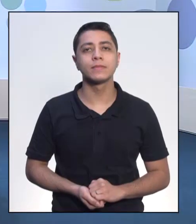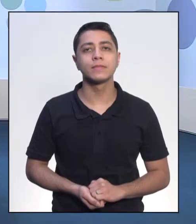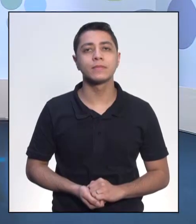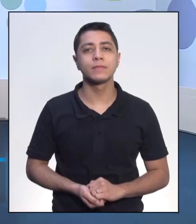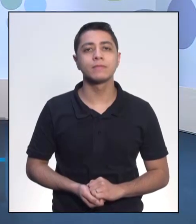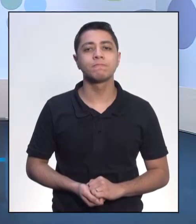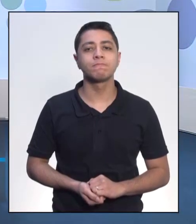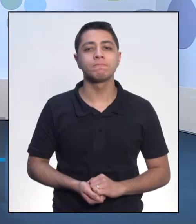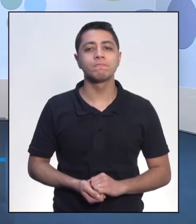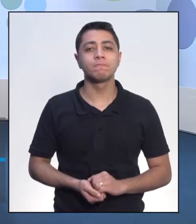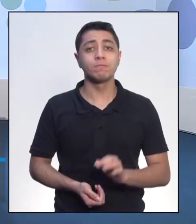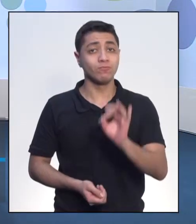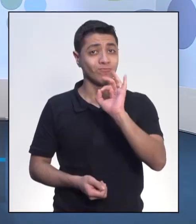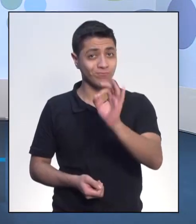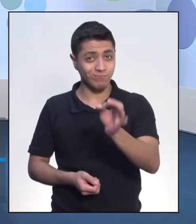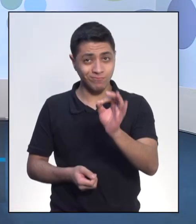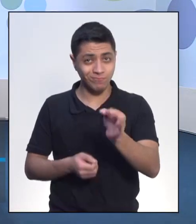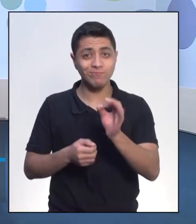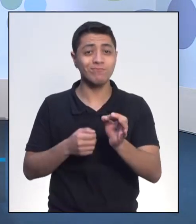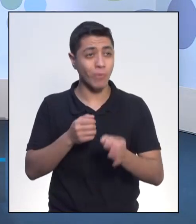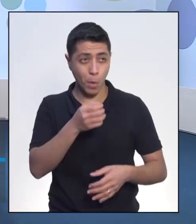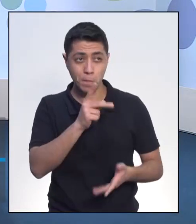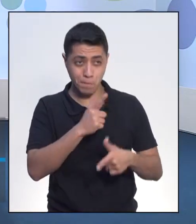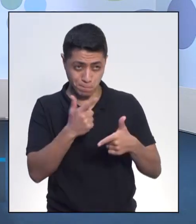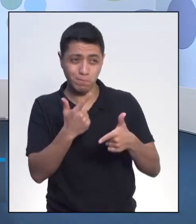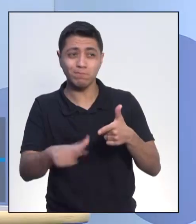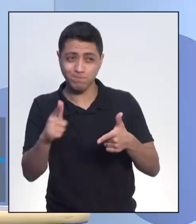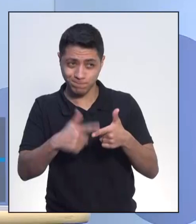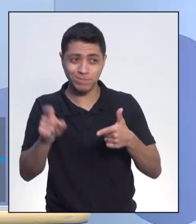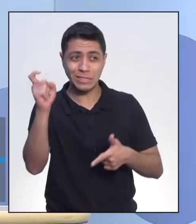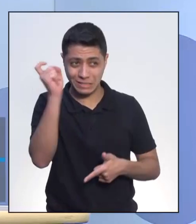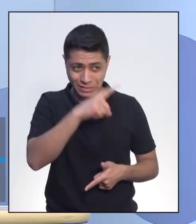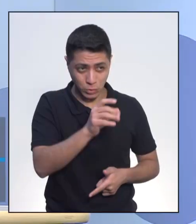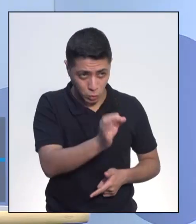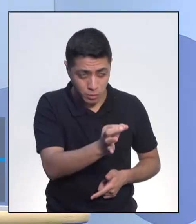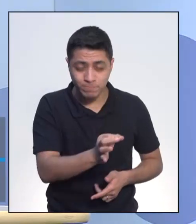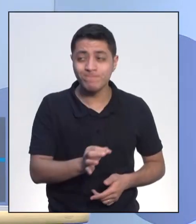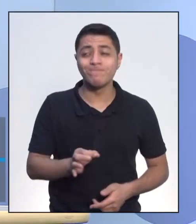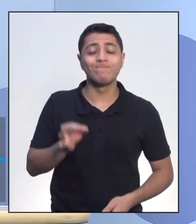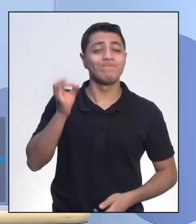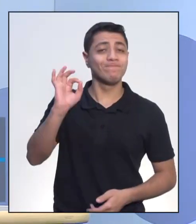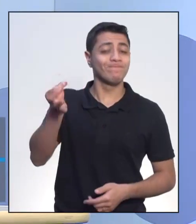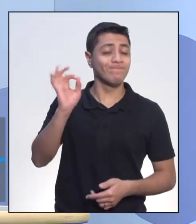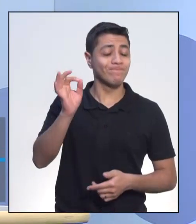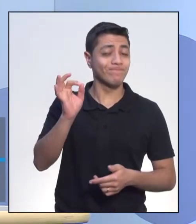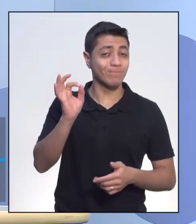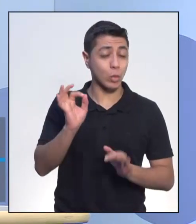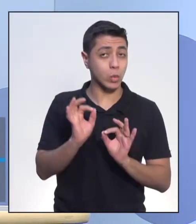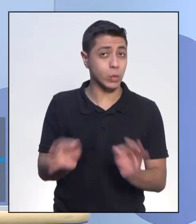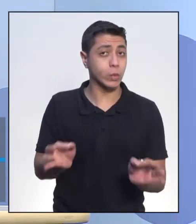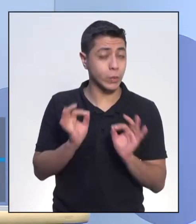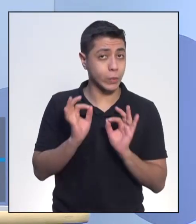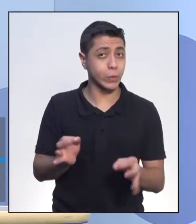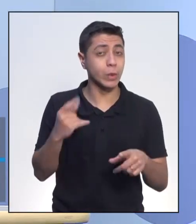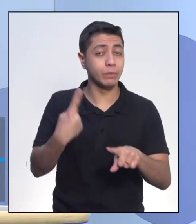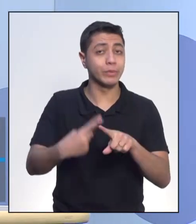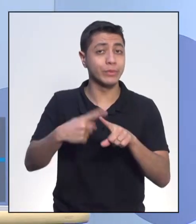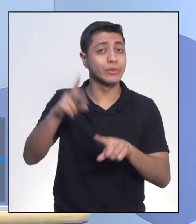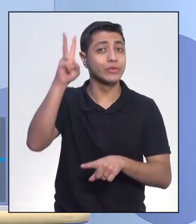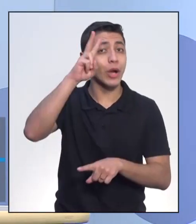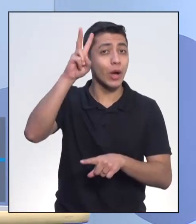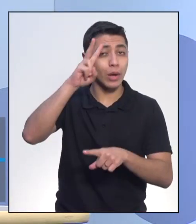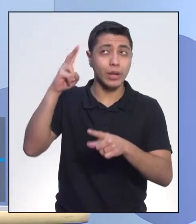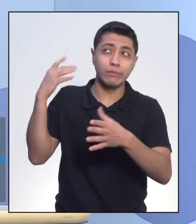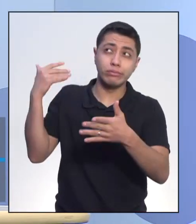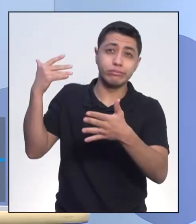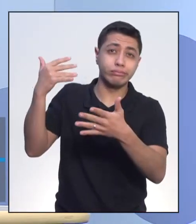É uma situação difícil, né, professora? Bem difícil, né? Tudo porque existe um conflito histórico, né, como o professor